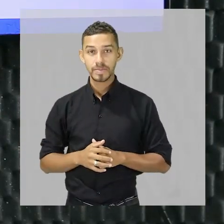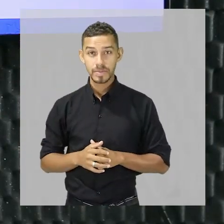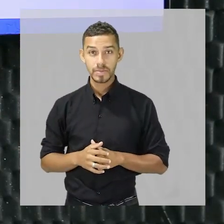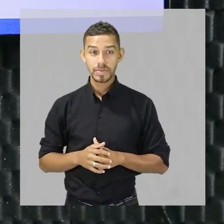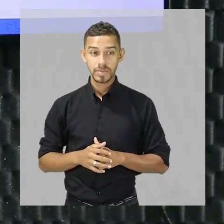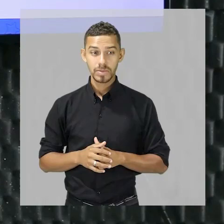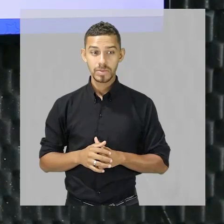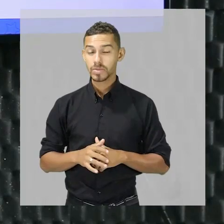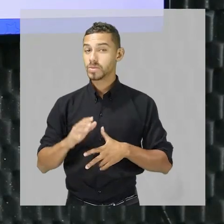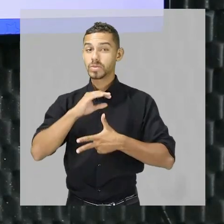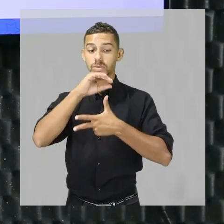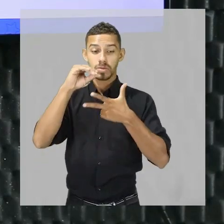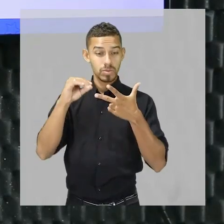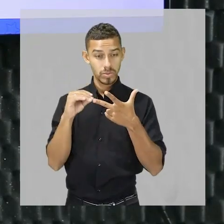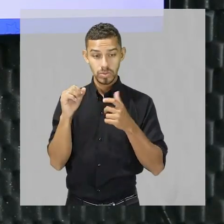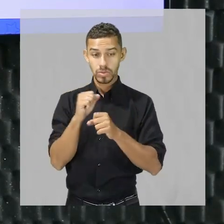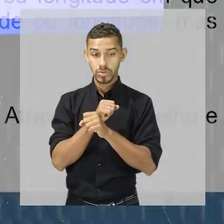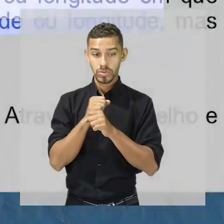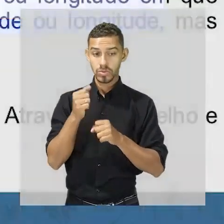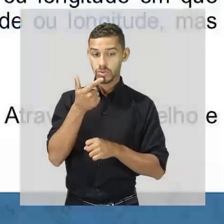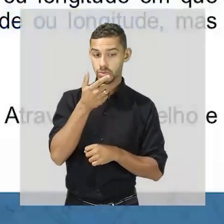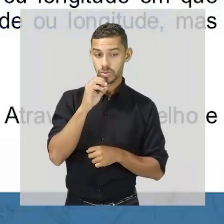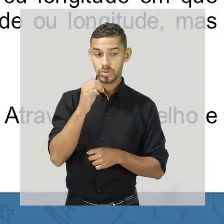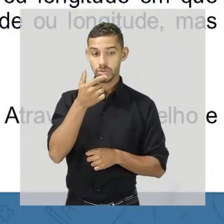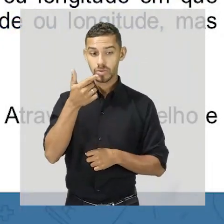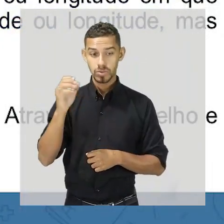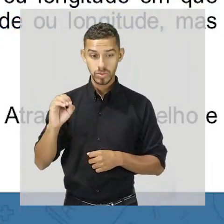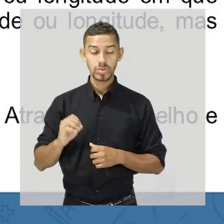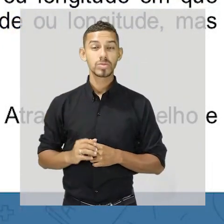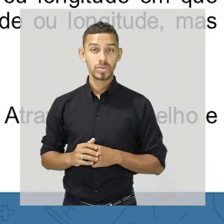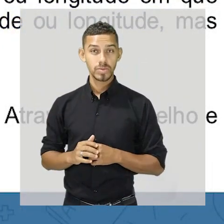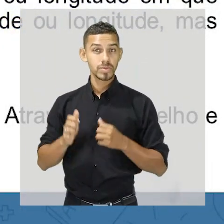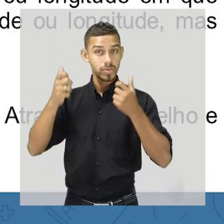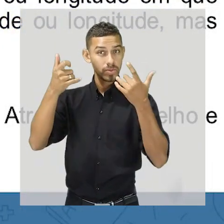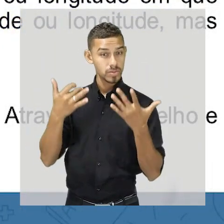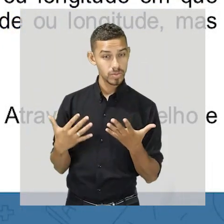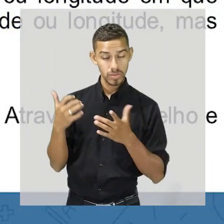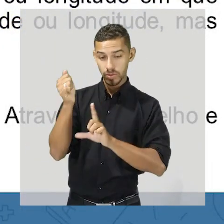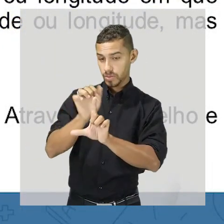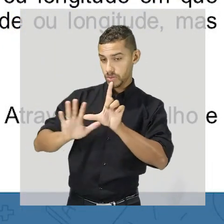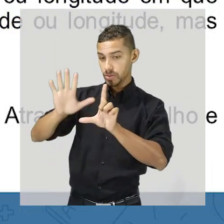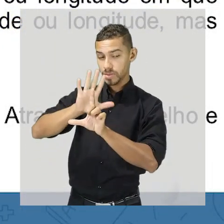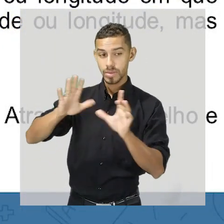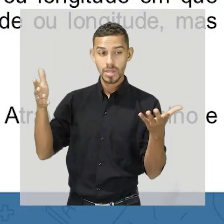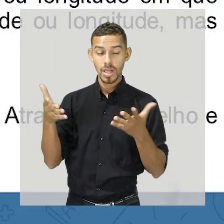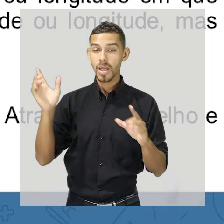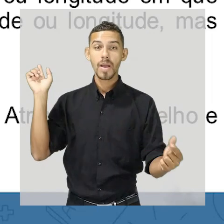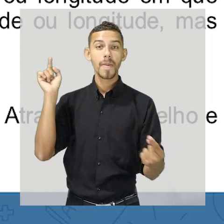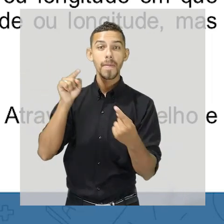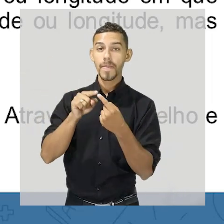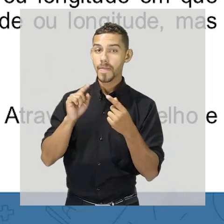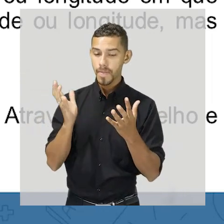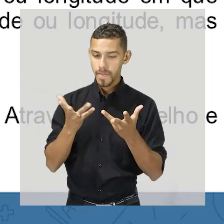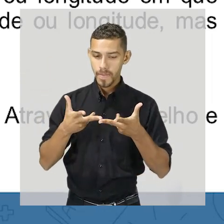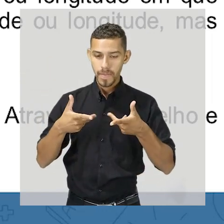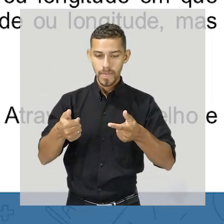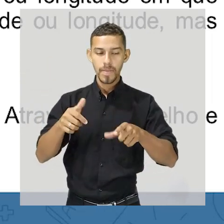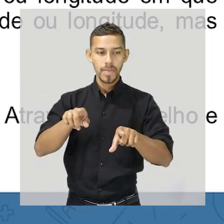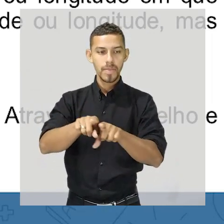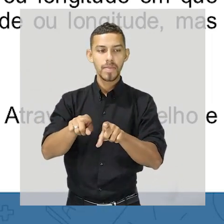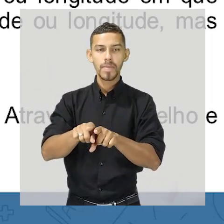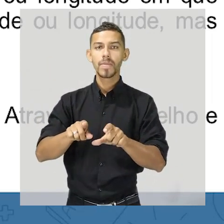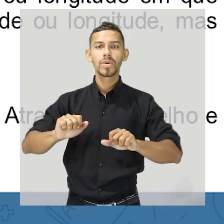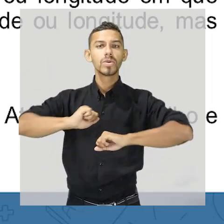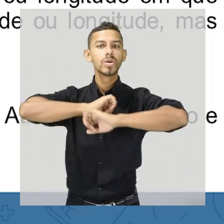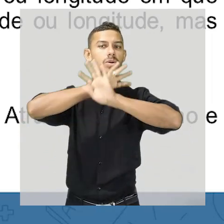aí, ó. Questão do Enem 2020, estou te falando, a gente está falando durante todas essas aulas. A plataforma preza pela qualidade, claro, sempre